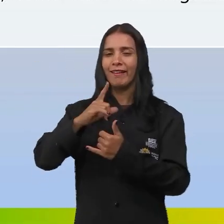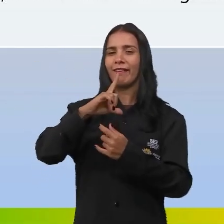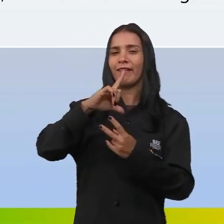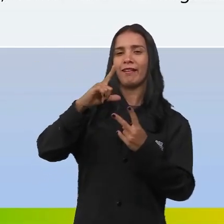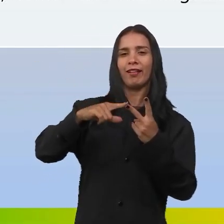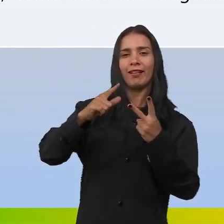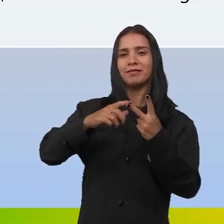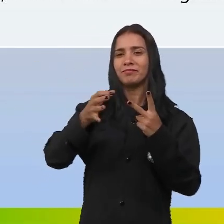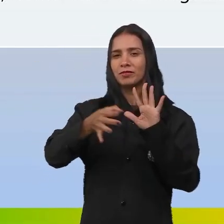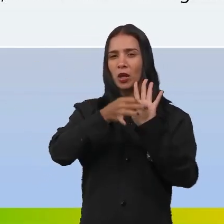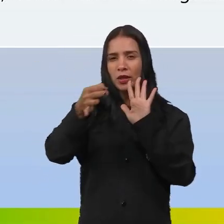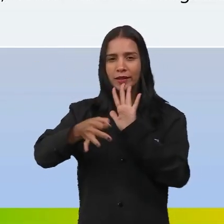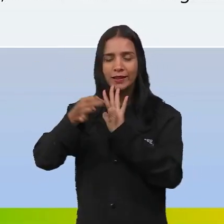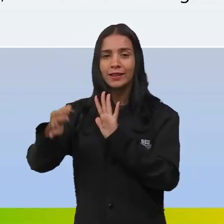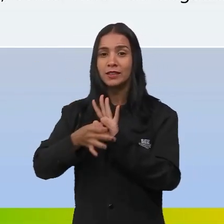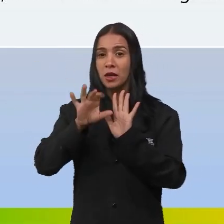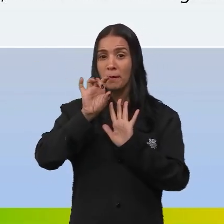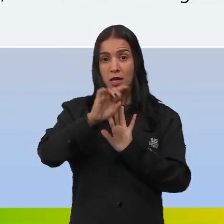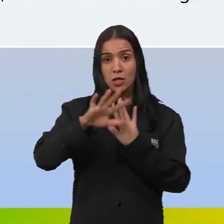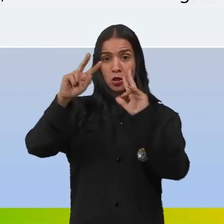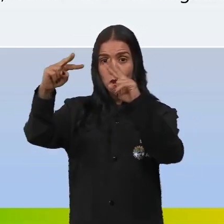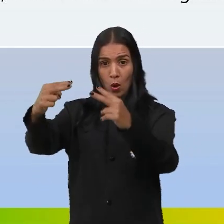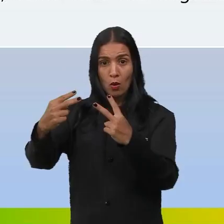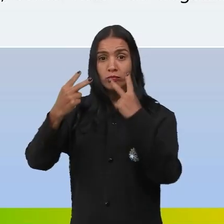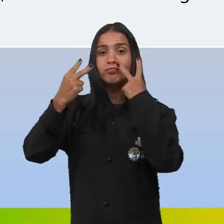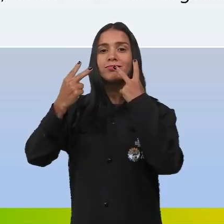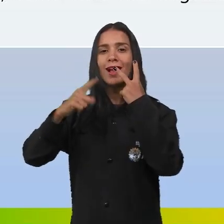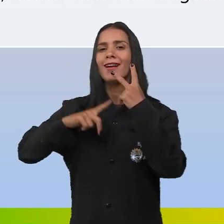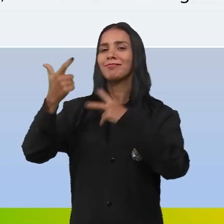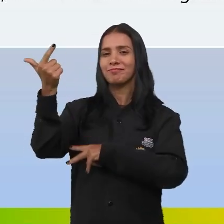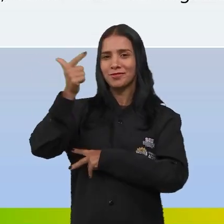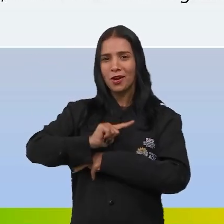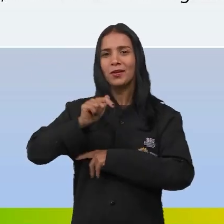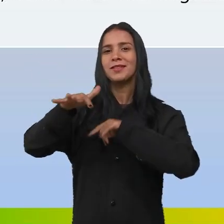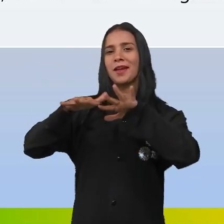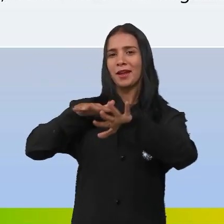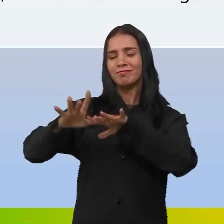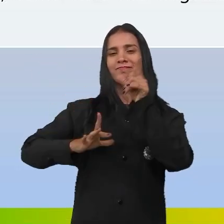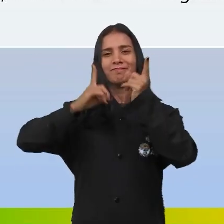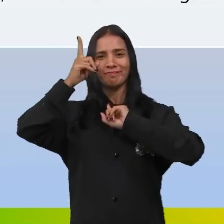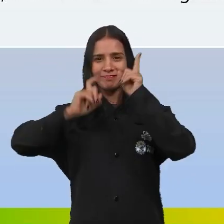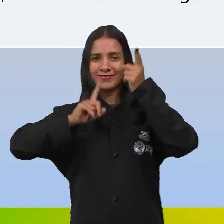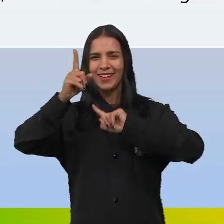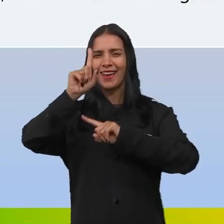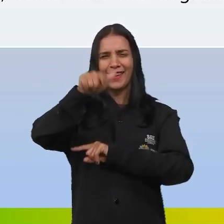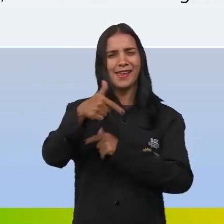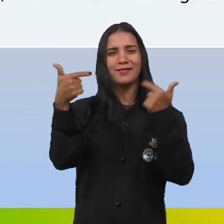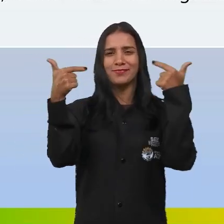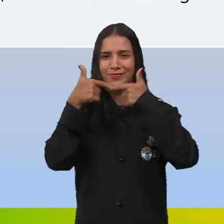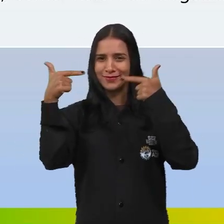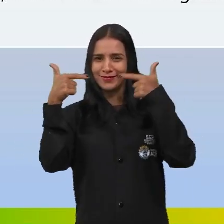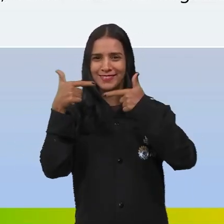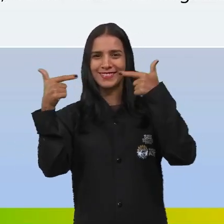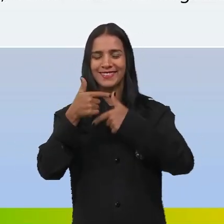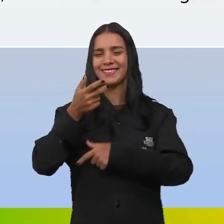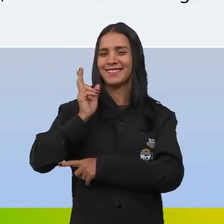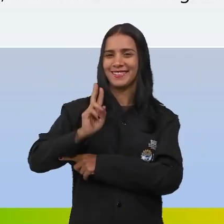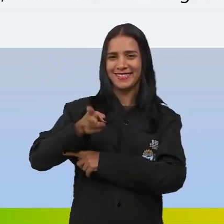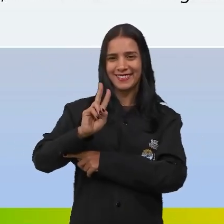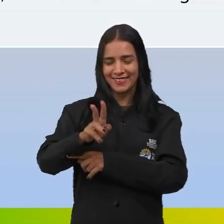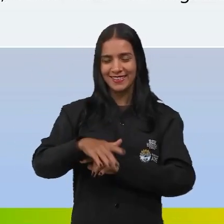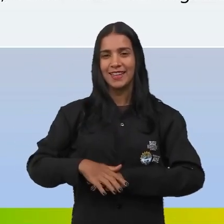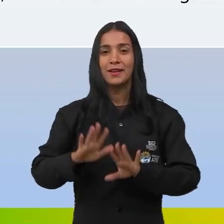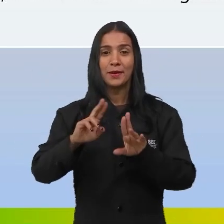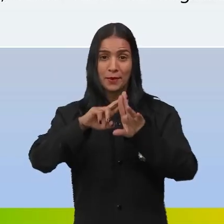Bean apenas olhando para o seu rosto, para os seus movimentos. E a gente, inclusive, se diverte, não é? Então, a linguagem corporal